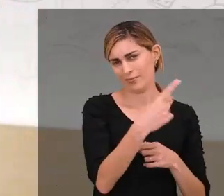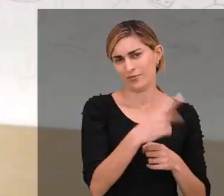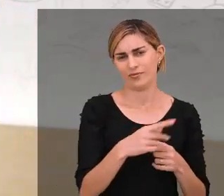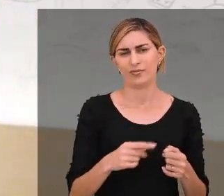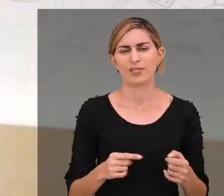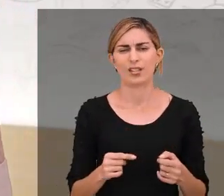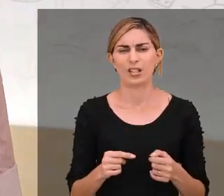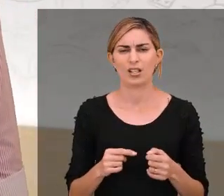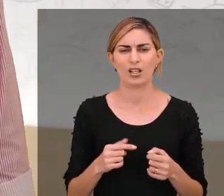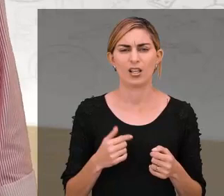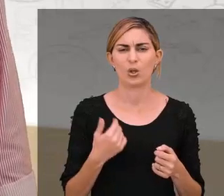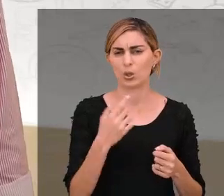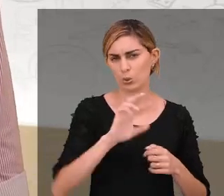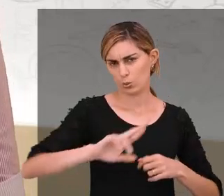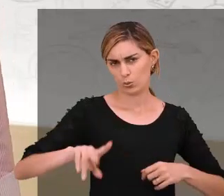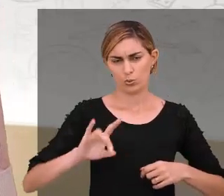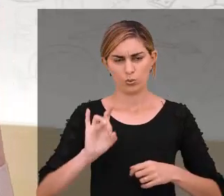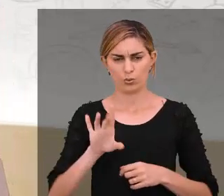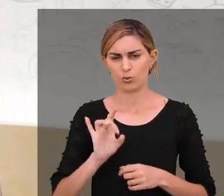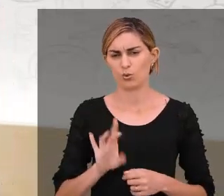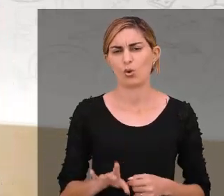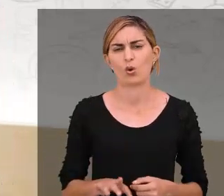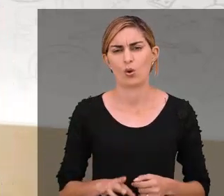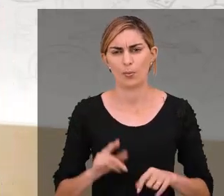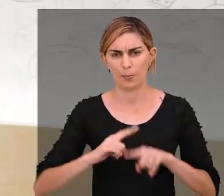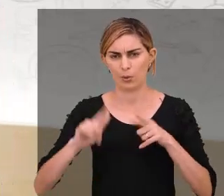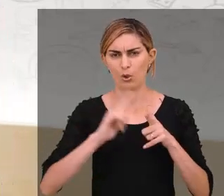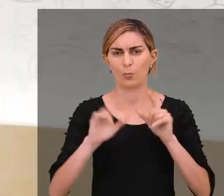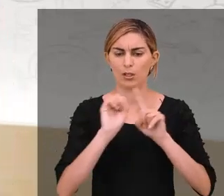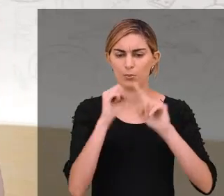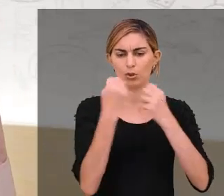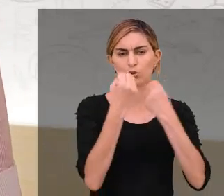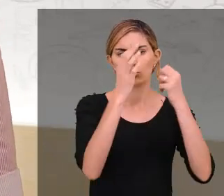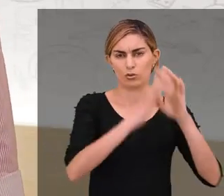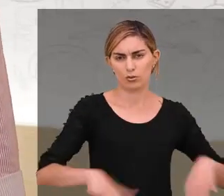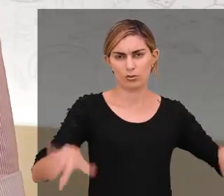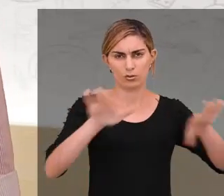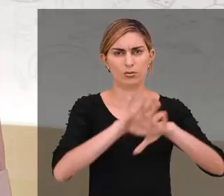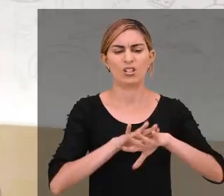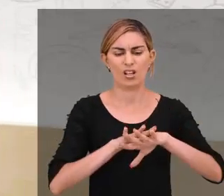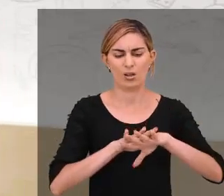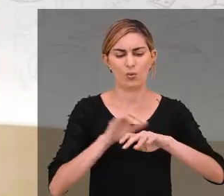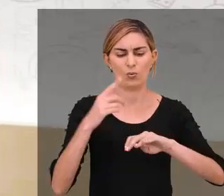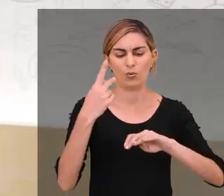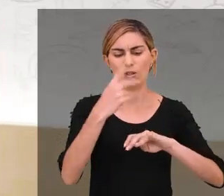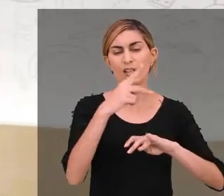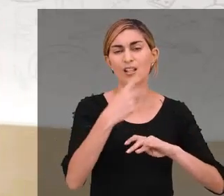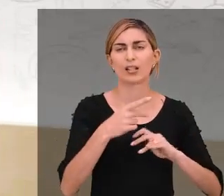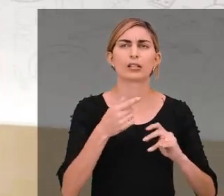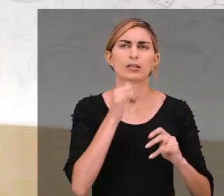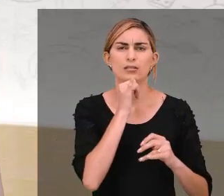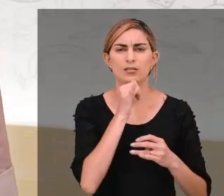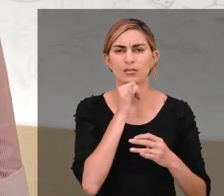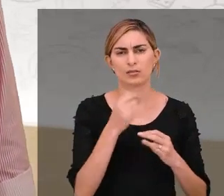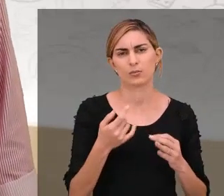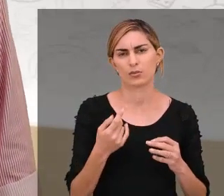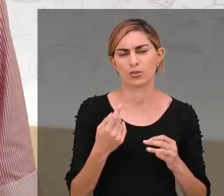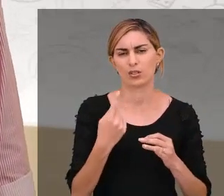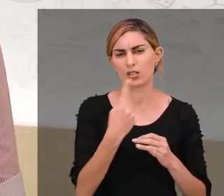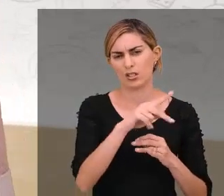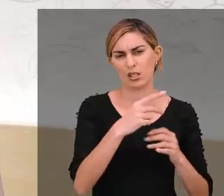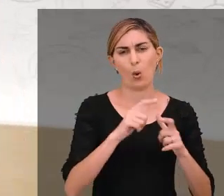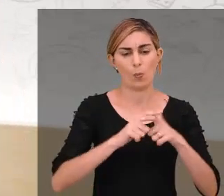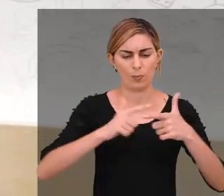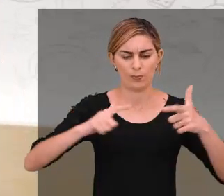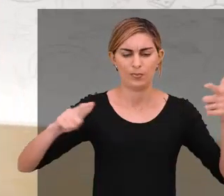produz não só problemas sociais, como ele, vamos dizer assim,